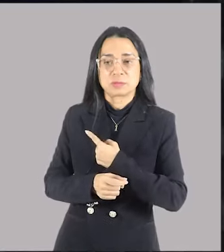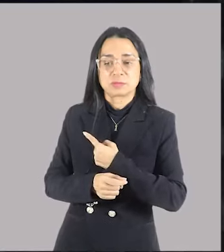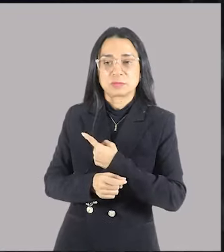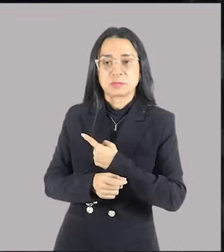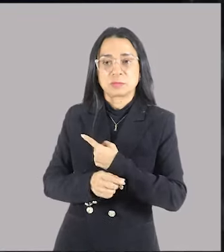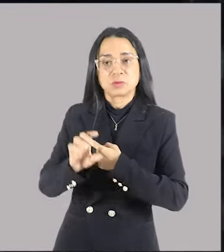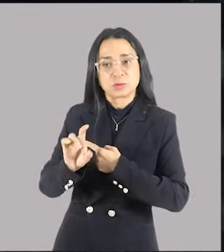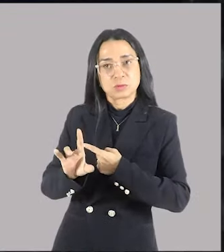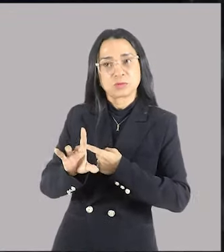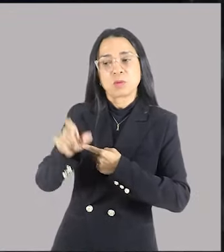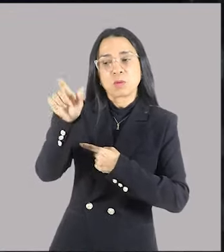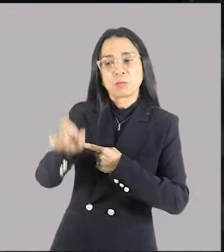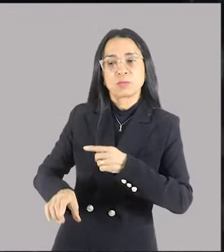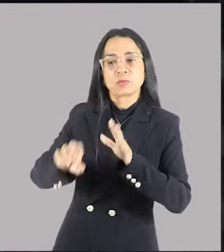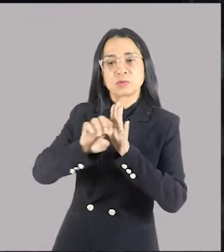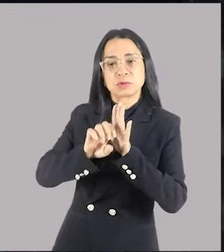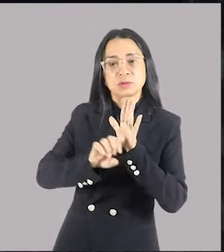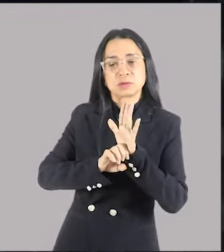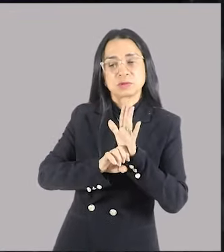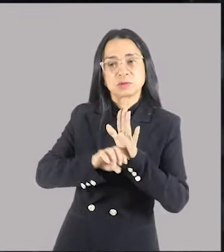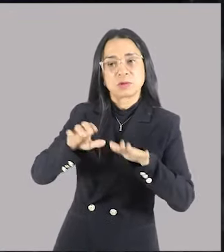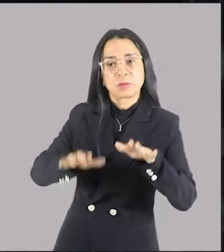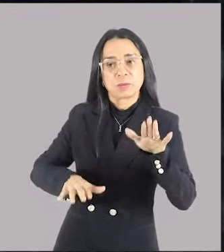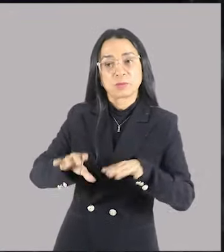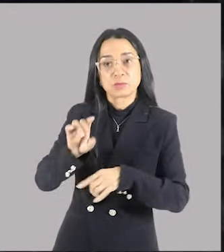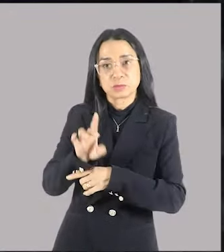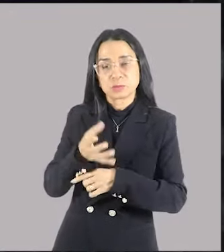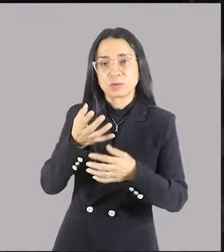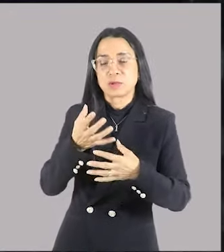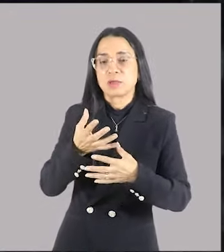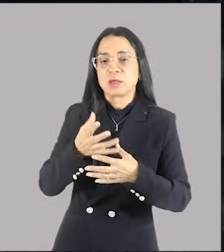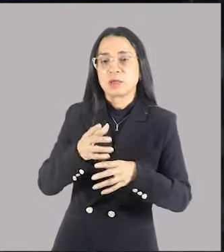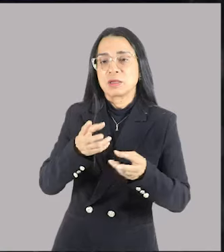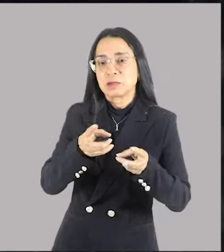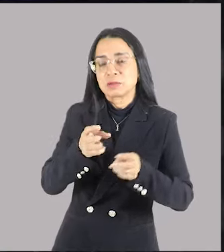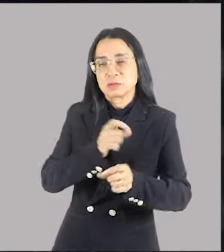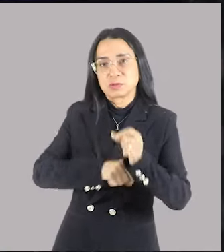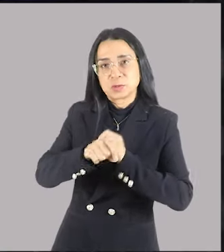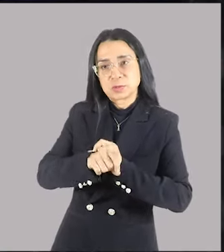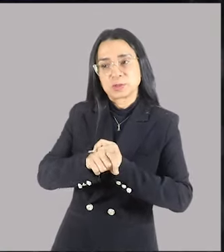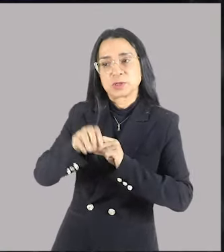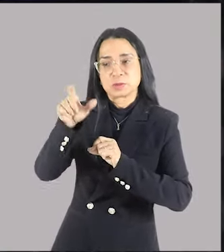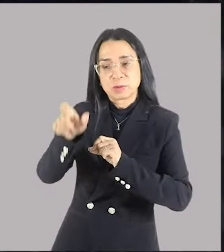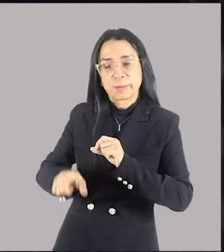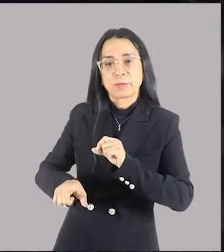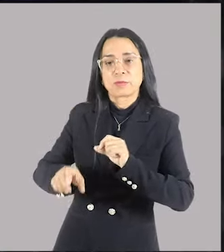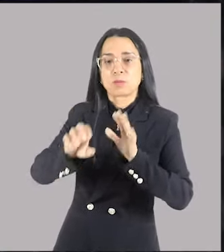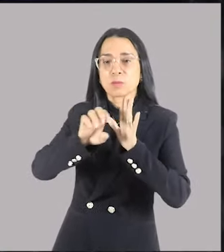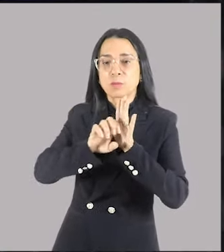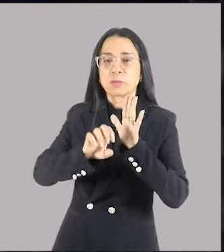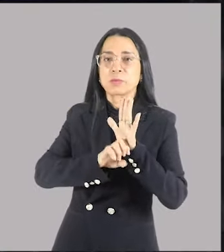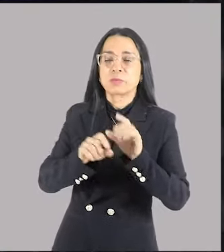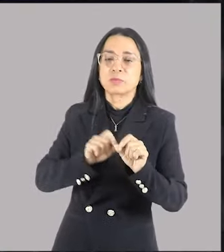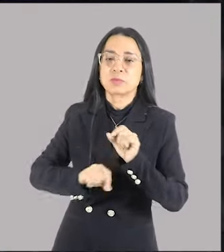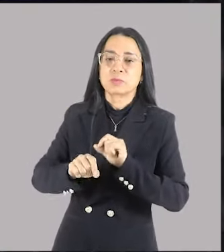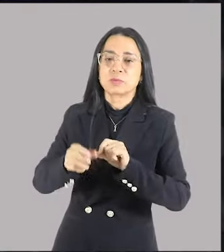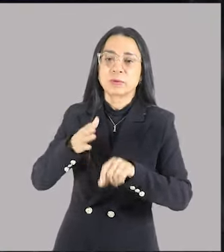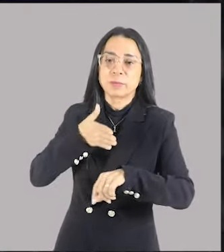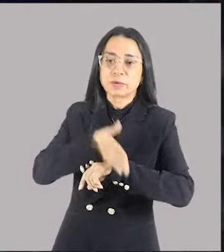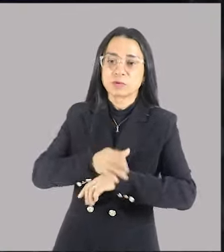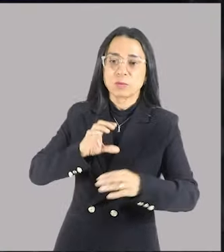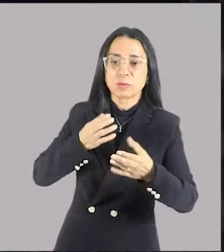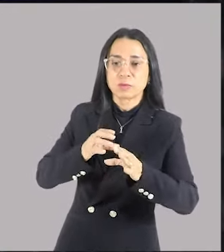estatutário apenas adquire estabilidade o servidor estatal estatutário sequer o empregado público que passou